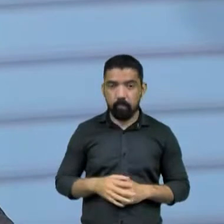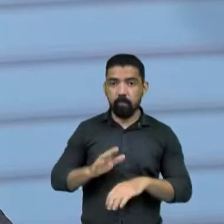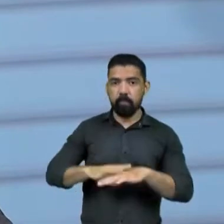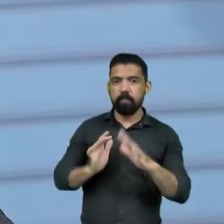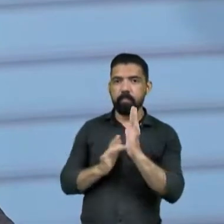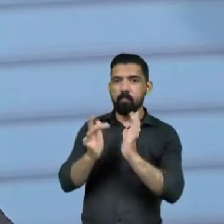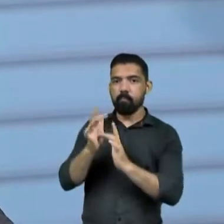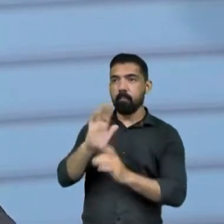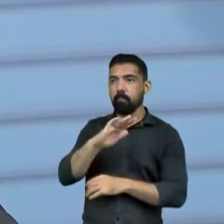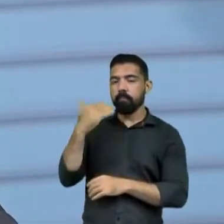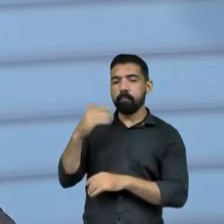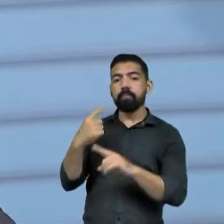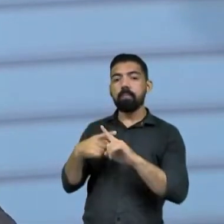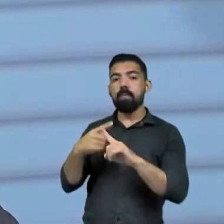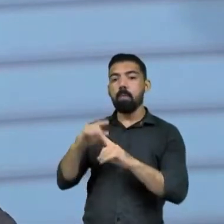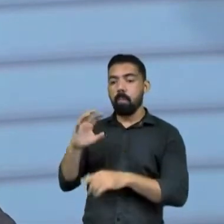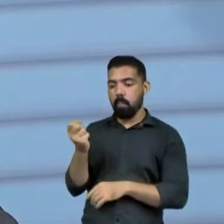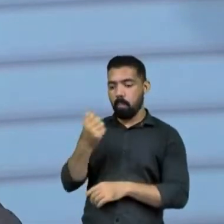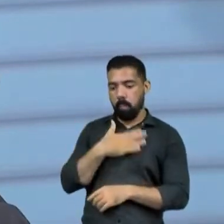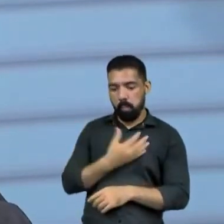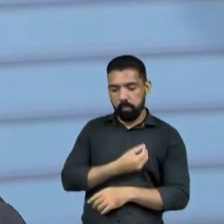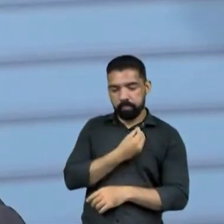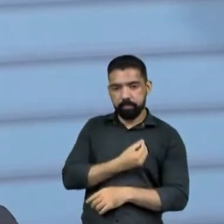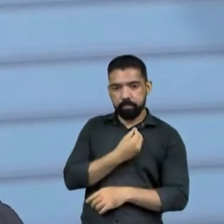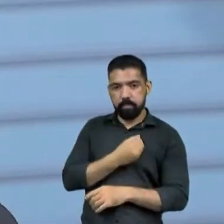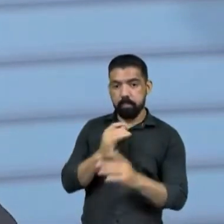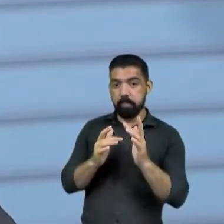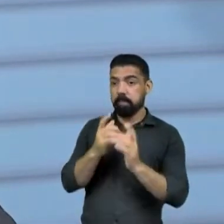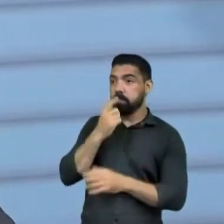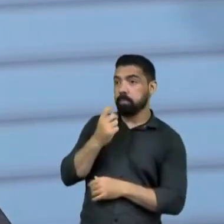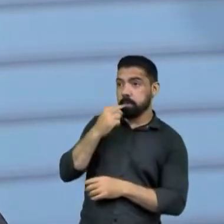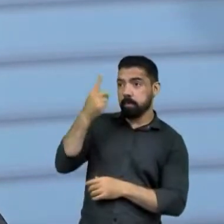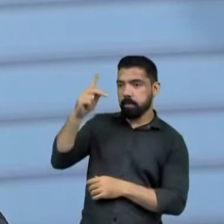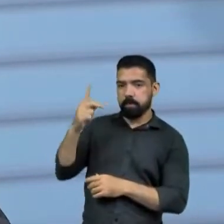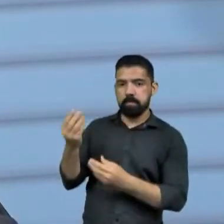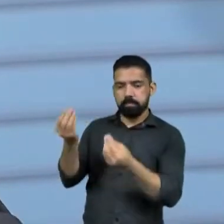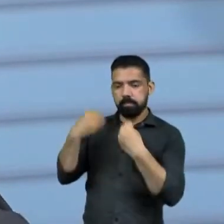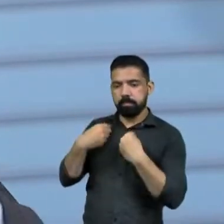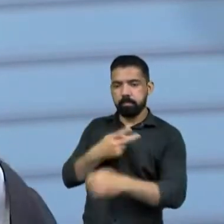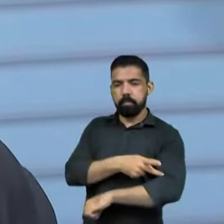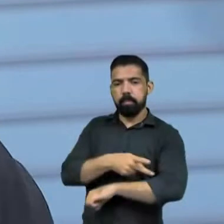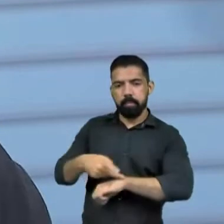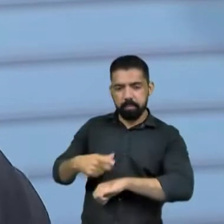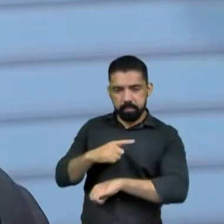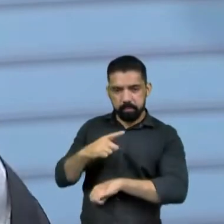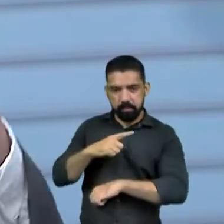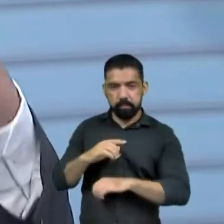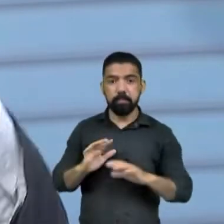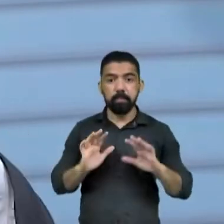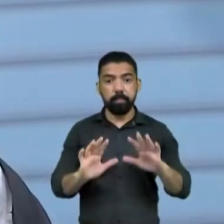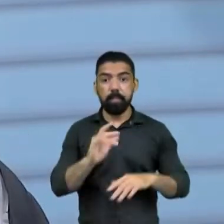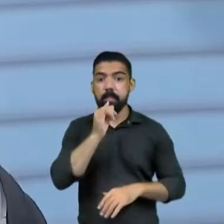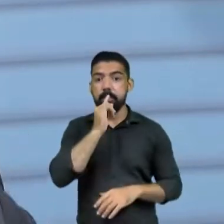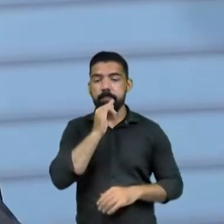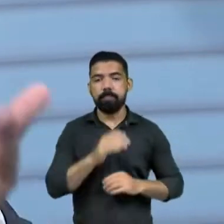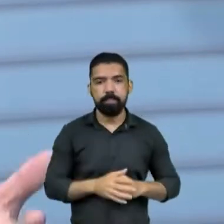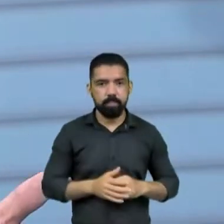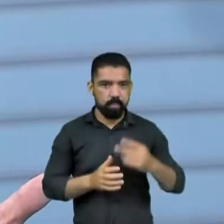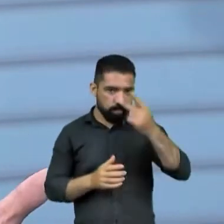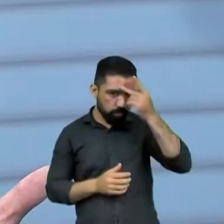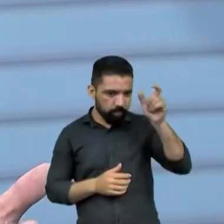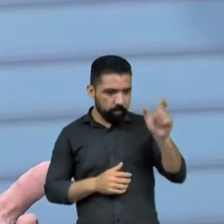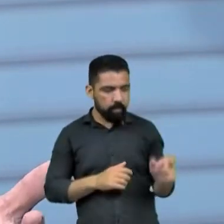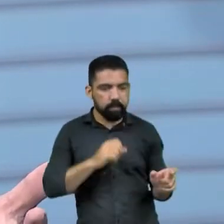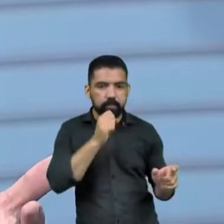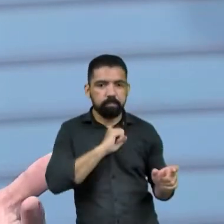morreu para me salvar com seu sangue me purificou Ok mas a segunda coisa é inclusão O que é isso é quando a Bíblia diz o velho homem fica na